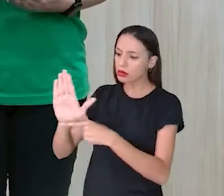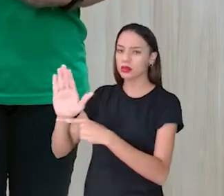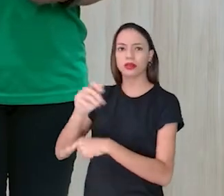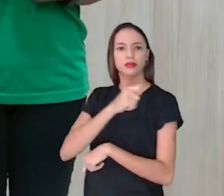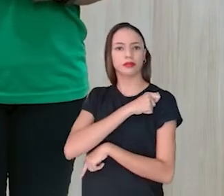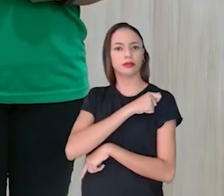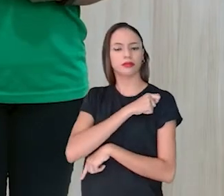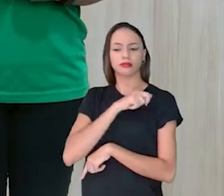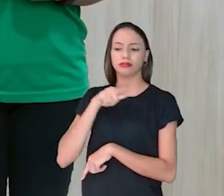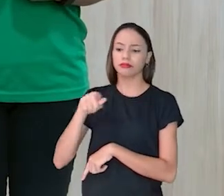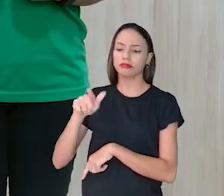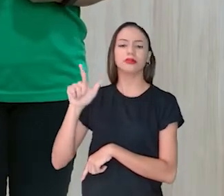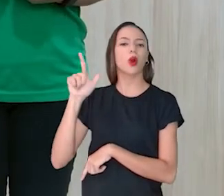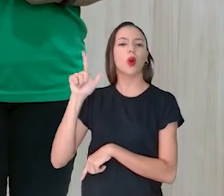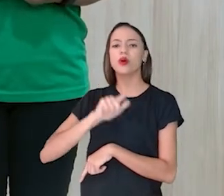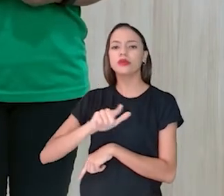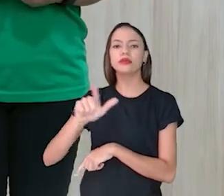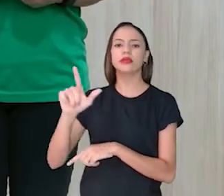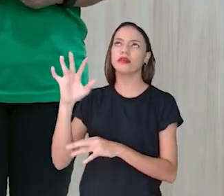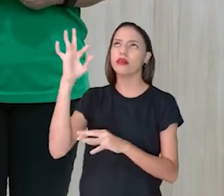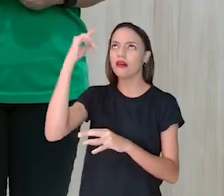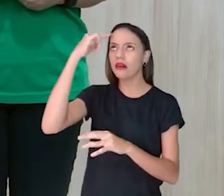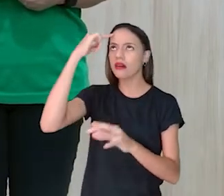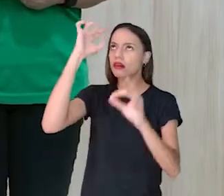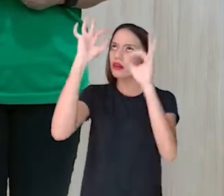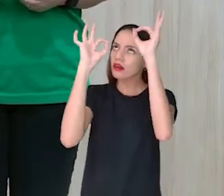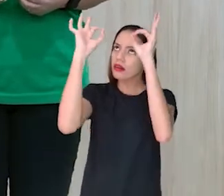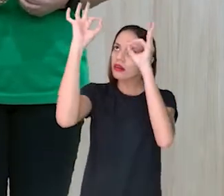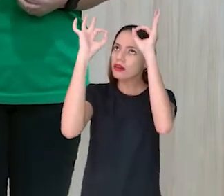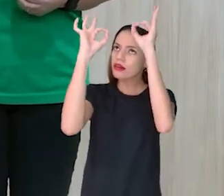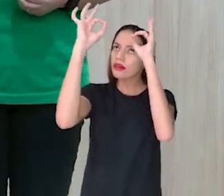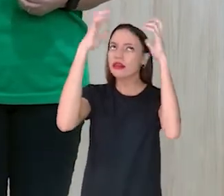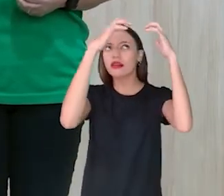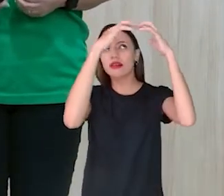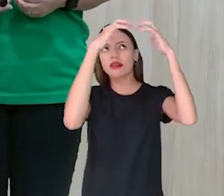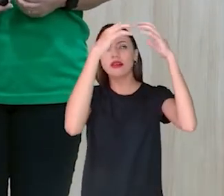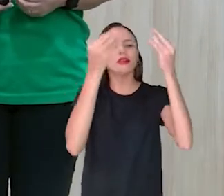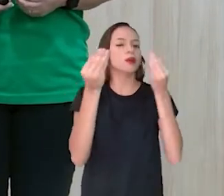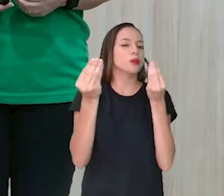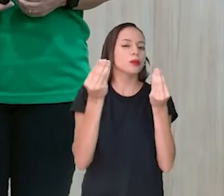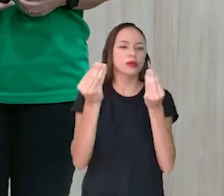trabalhar essa organização, esse pensamento?